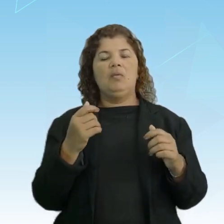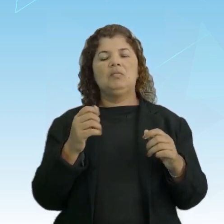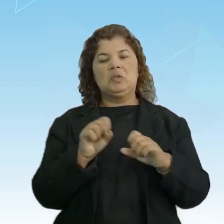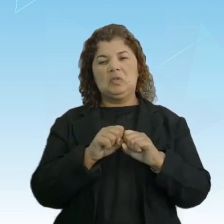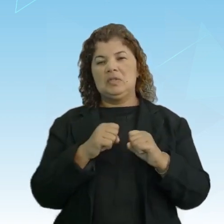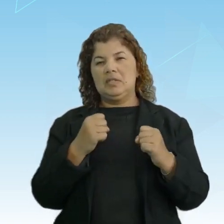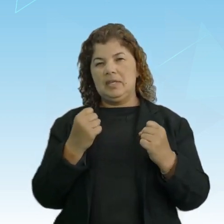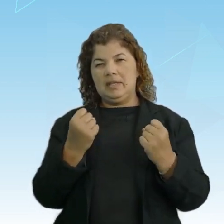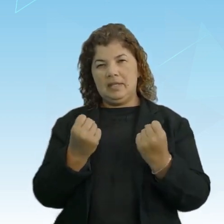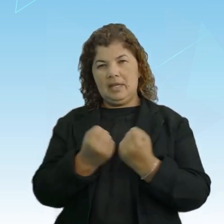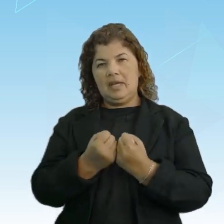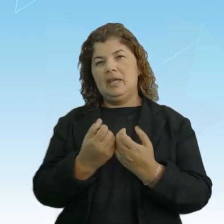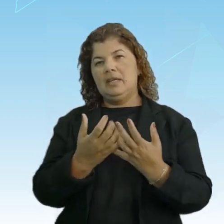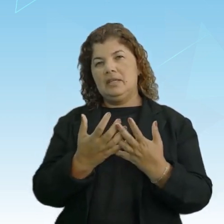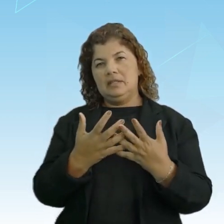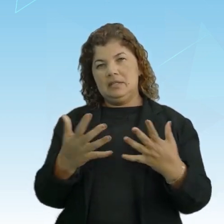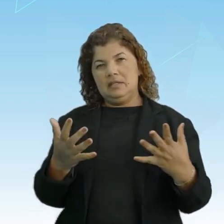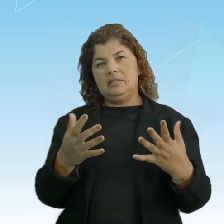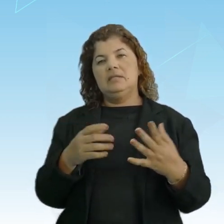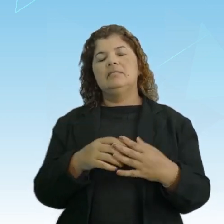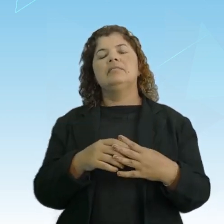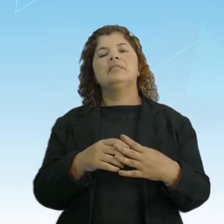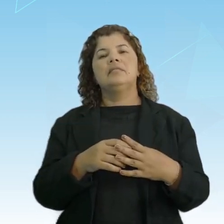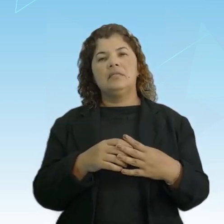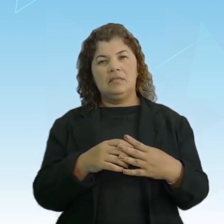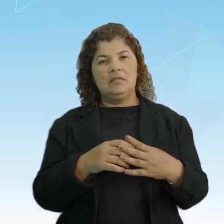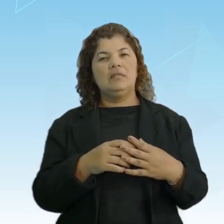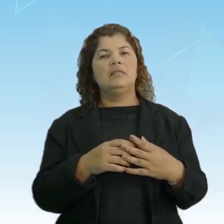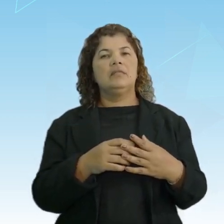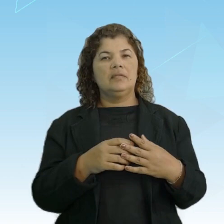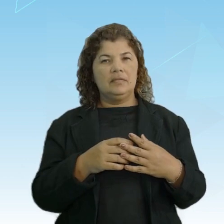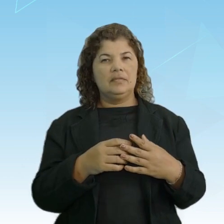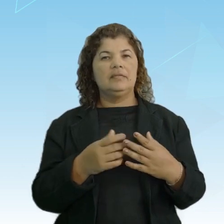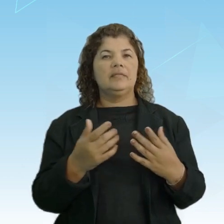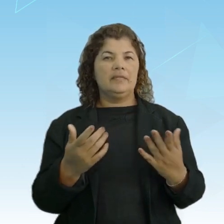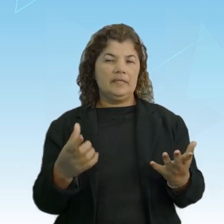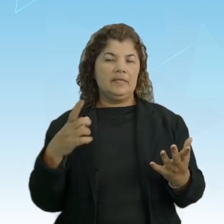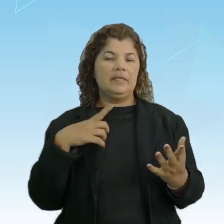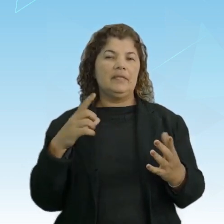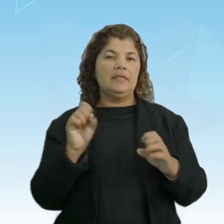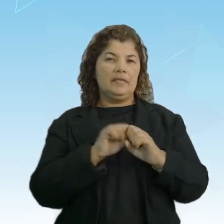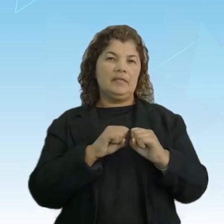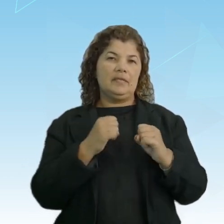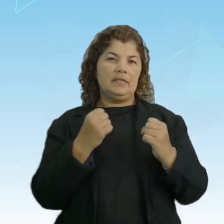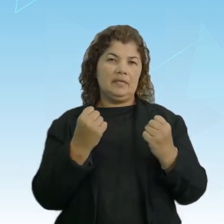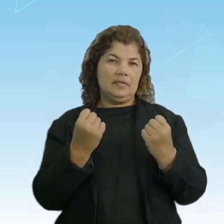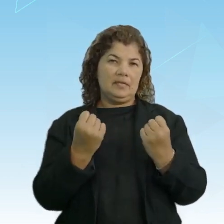né, pré-colombianas. Né? Então, na realidade, nós vamos ter a sociedade